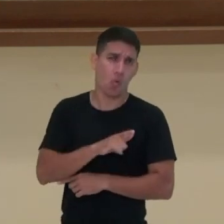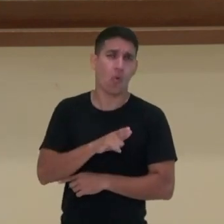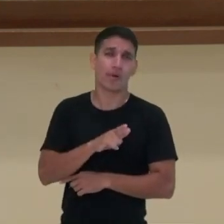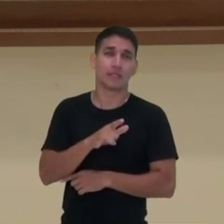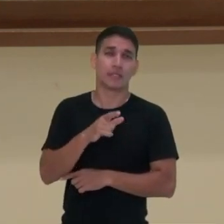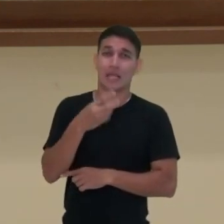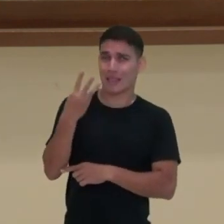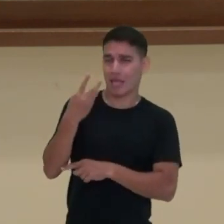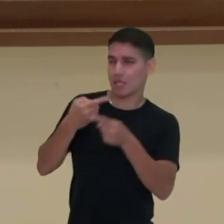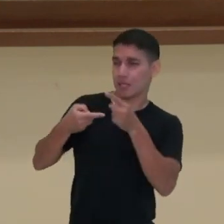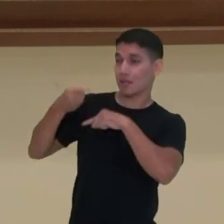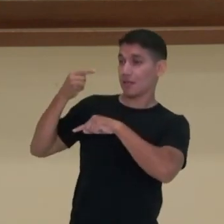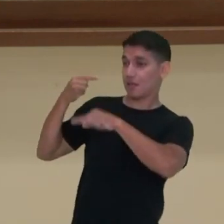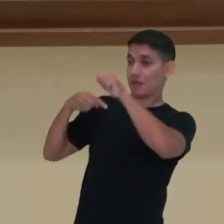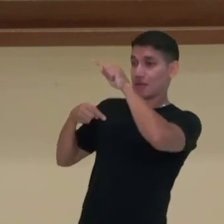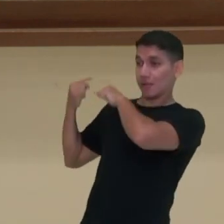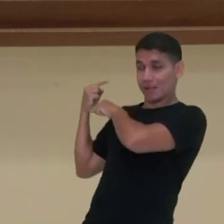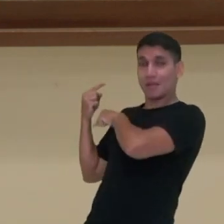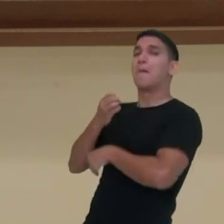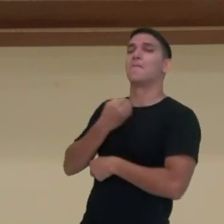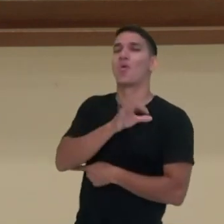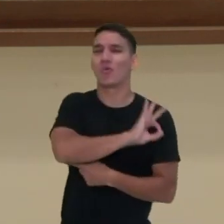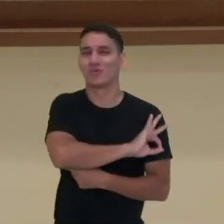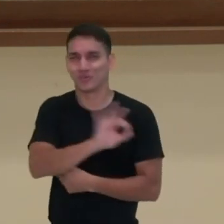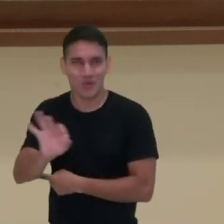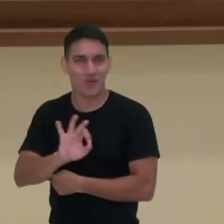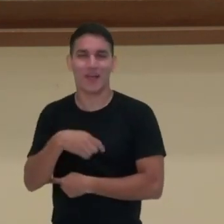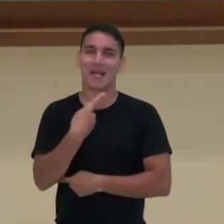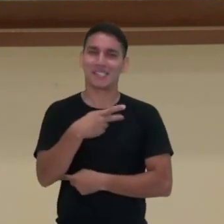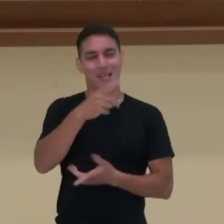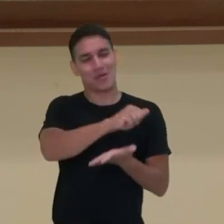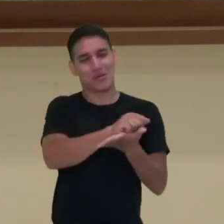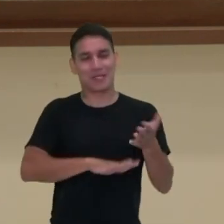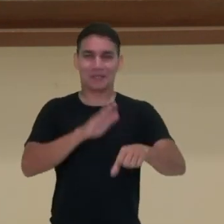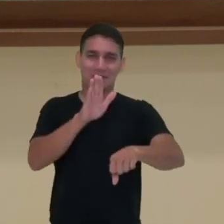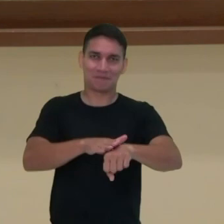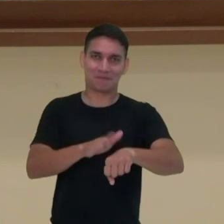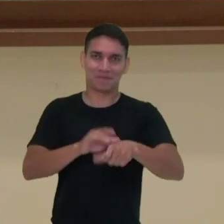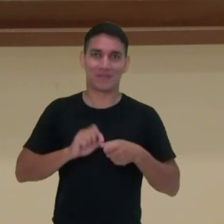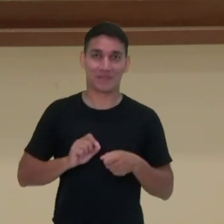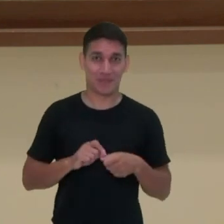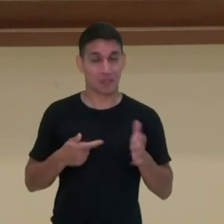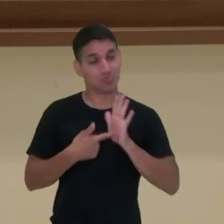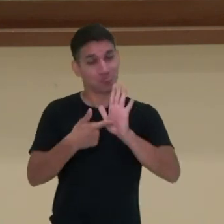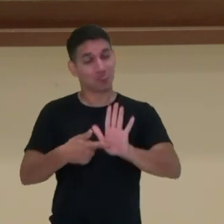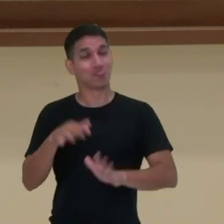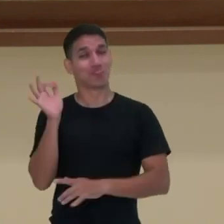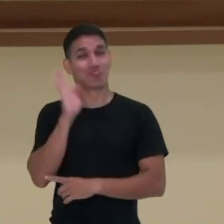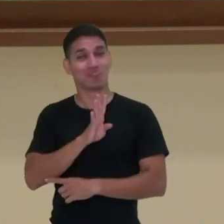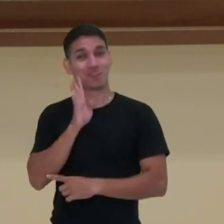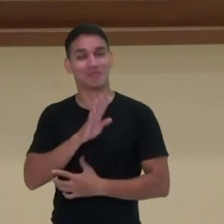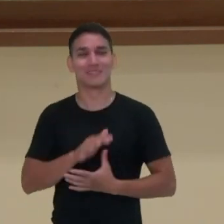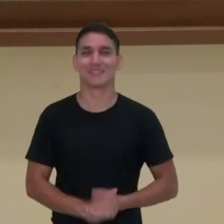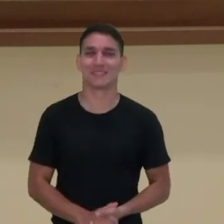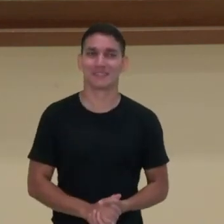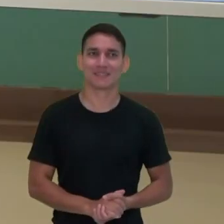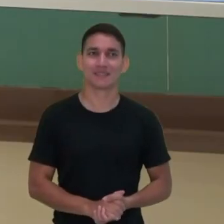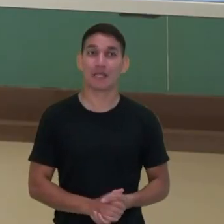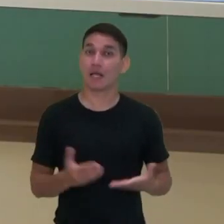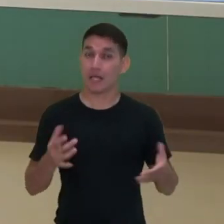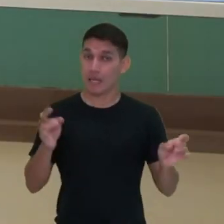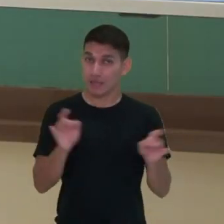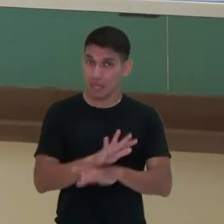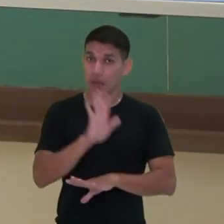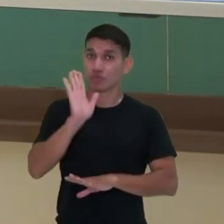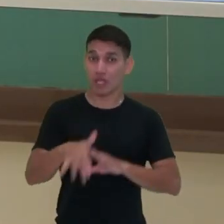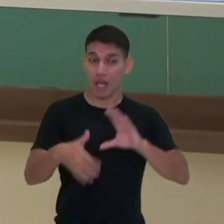três gerações, fica bem show de bola essa atividade de mão na massa. Você vai conseguir fazer um trabalho bem bacana, tá? Após